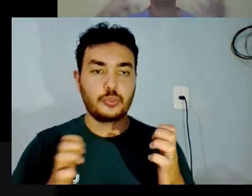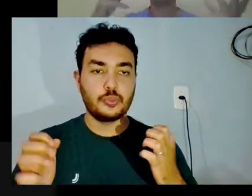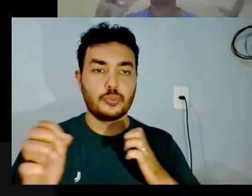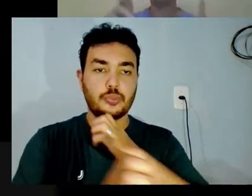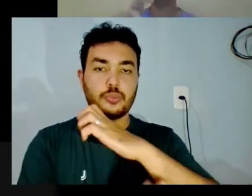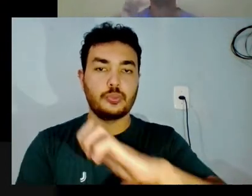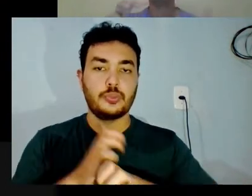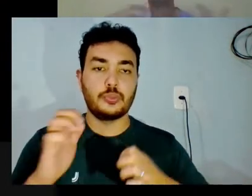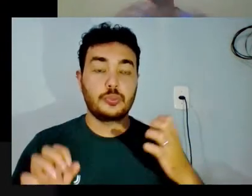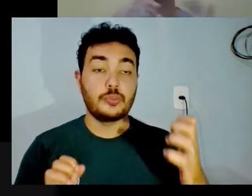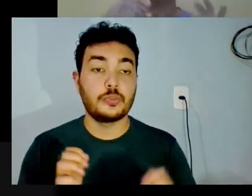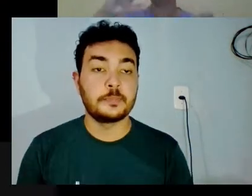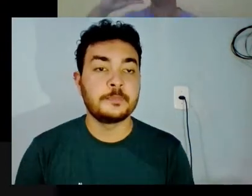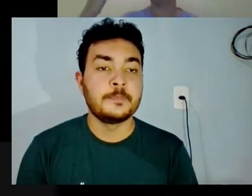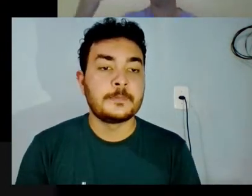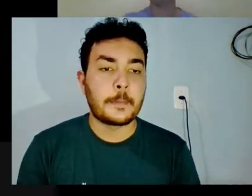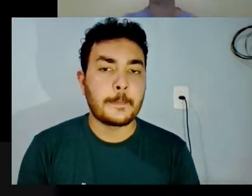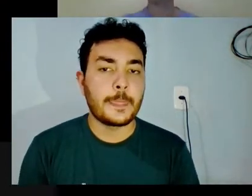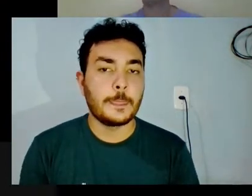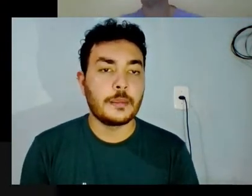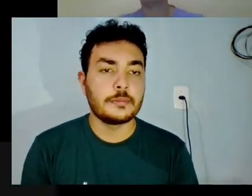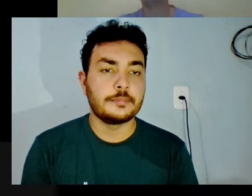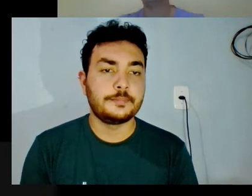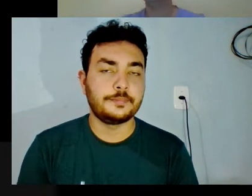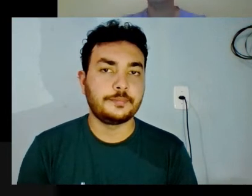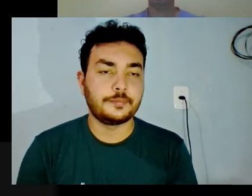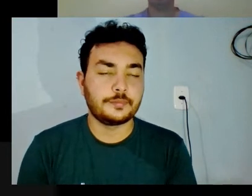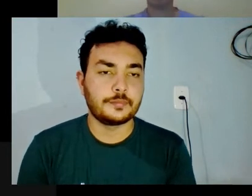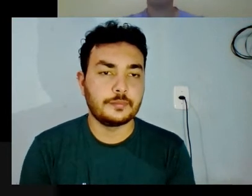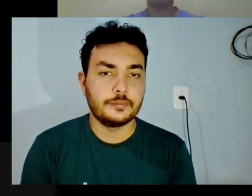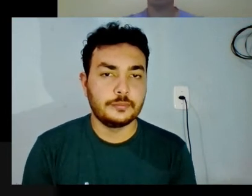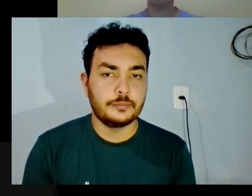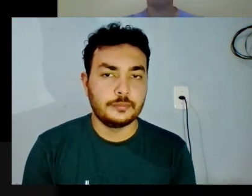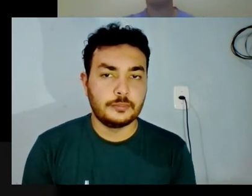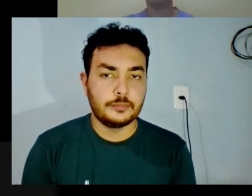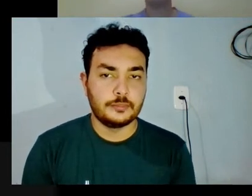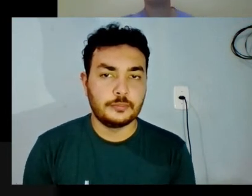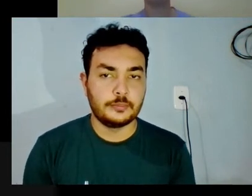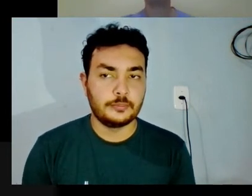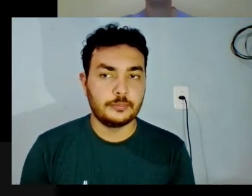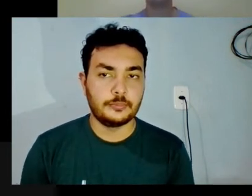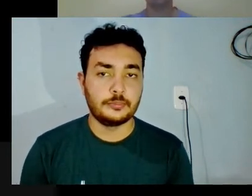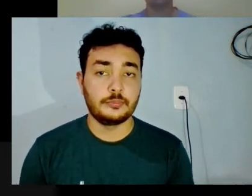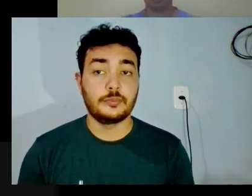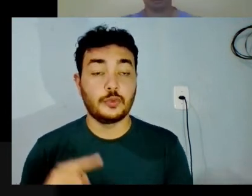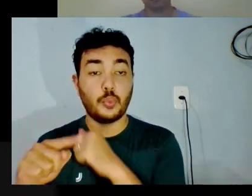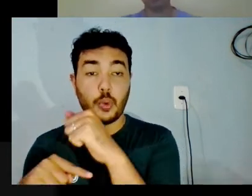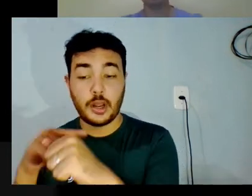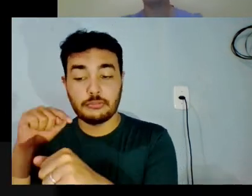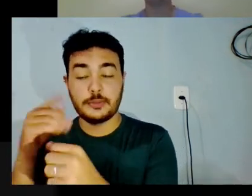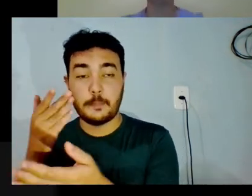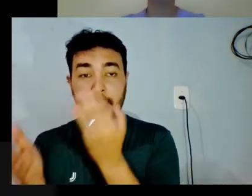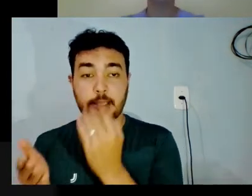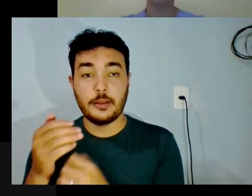o A perdeu um elétron, então ele está tendo um comportamento mais de íon ali, de uma ligação iônica, por exemplo, que é um átomo que perdeu um elétron.